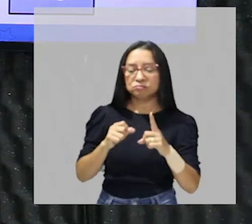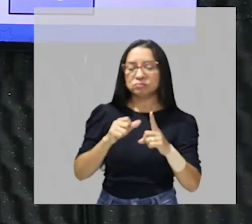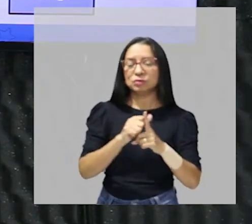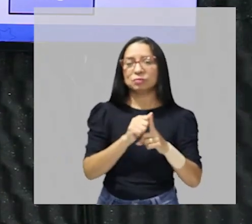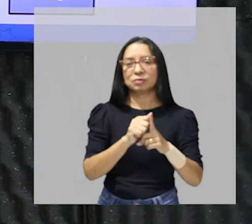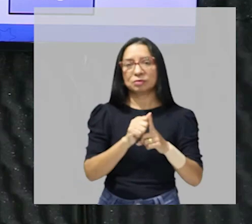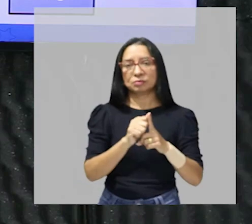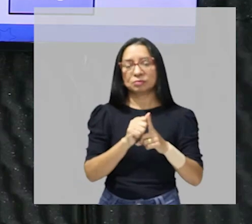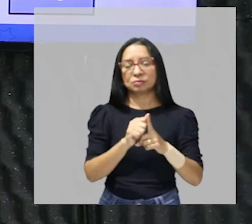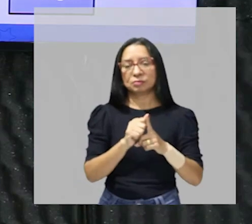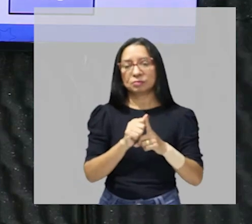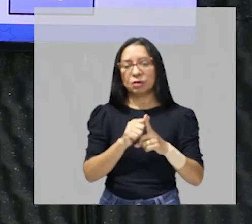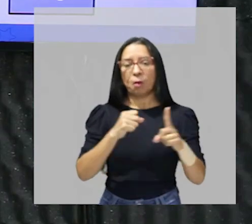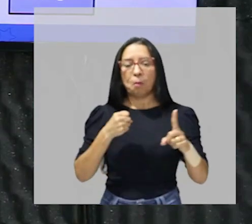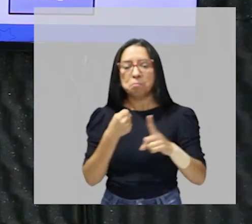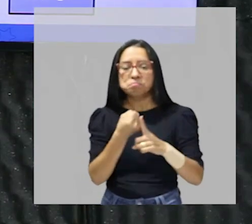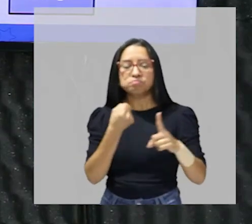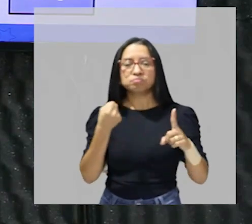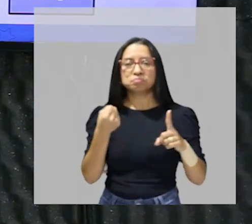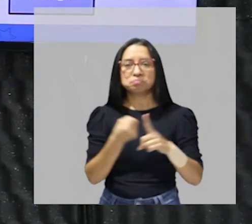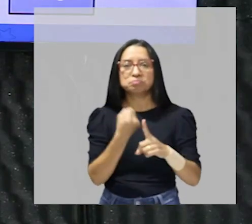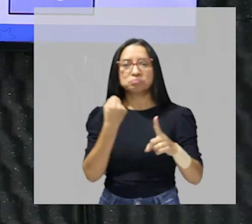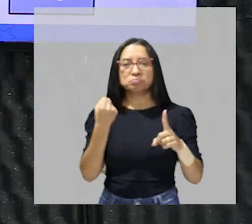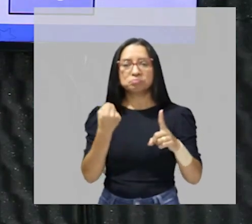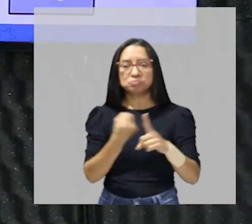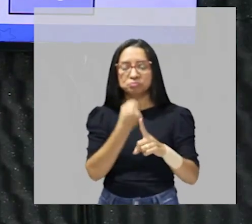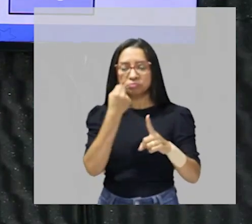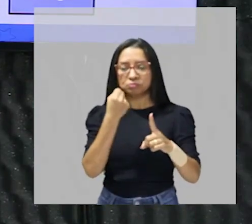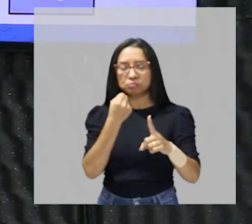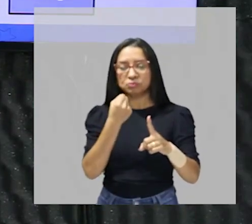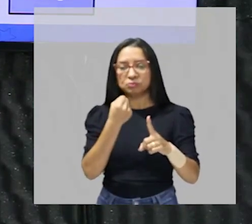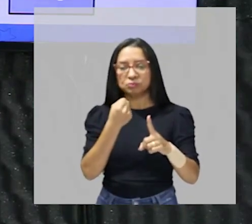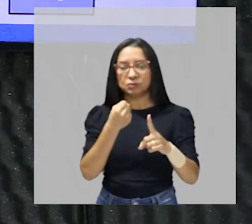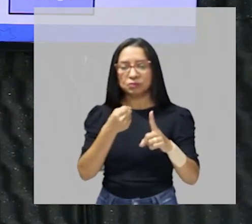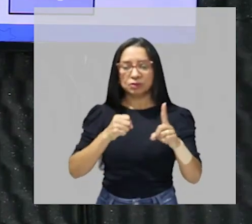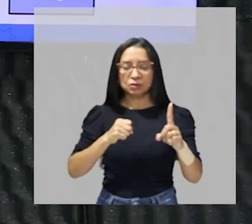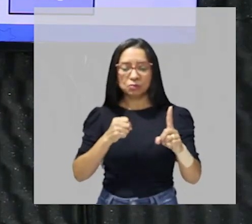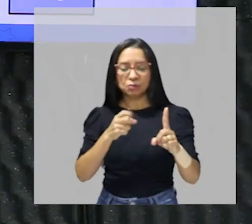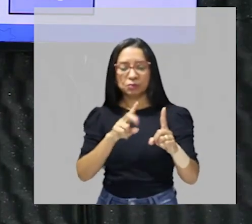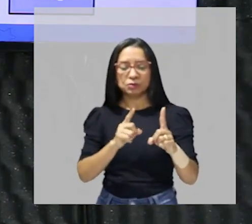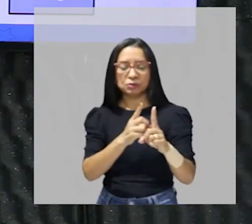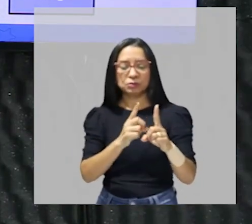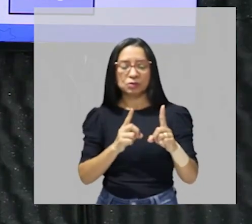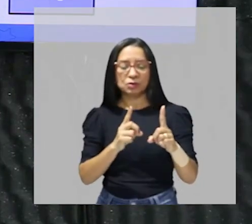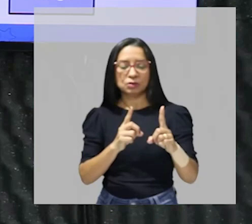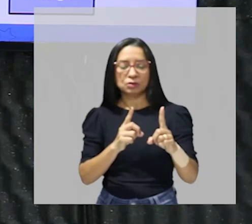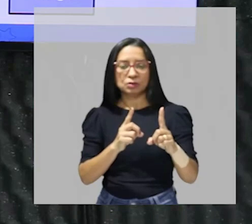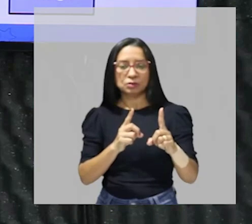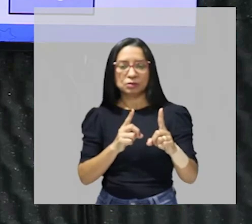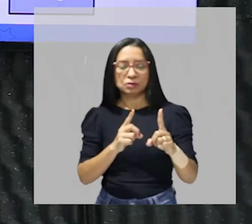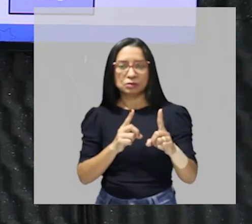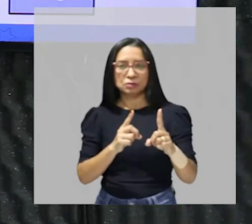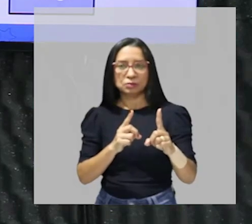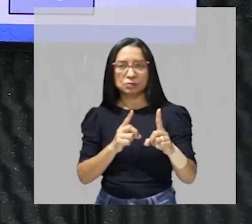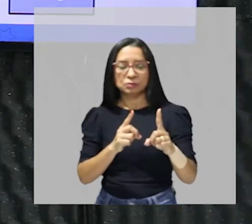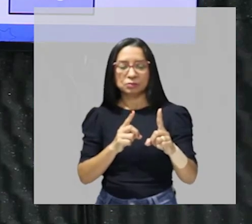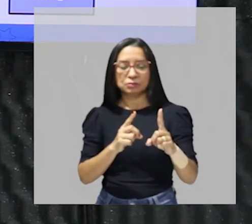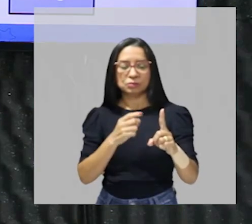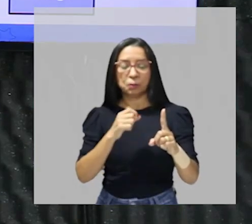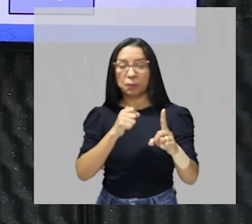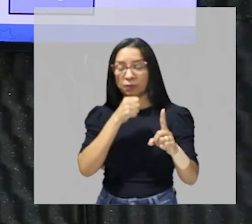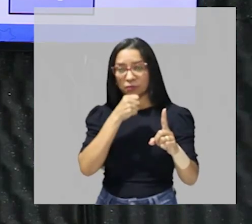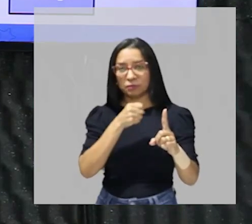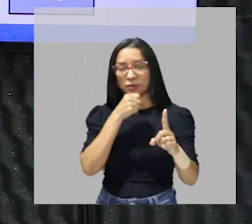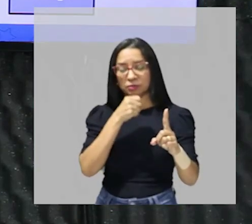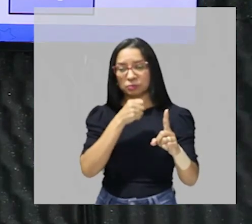adversário. O boxing, por exemplo, nós já ficamos a uma média distância, tanto que quando está tendo a narração das lutas, eles estão ali medindo a